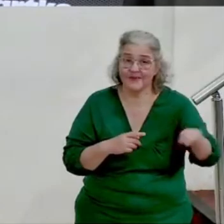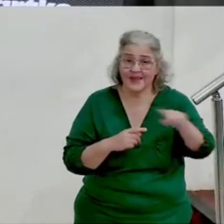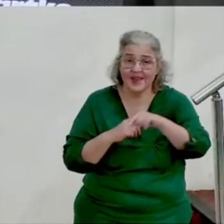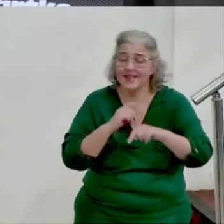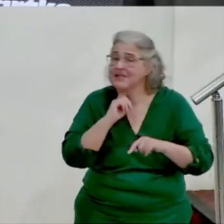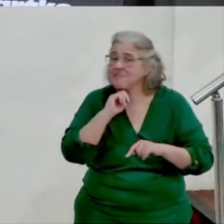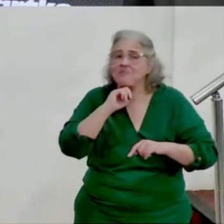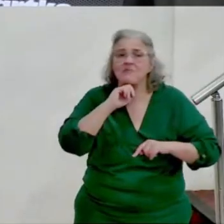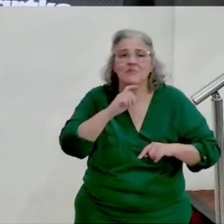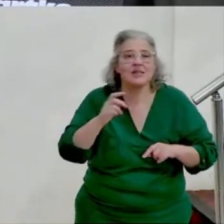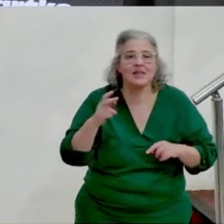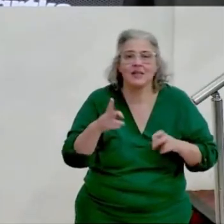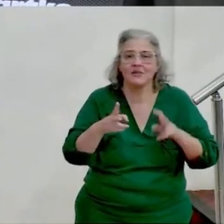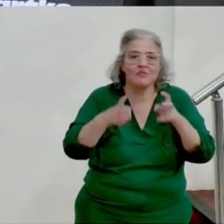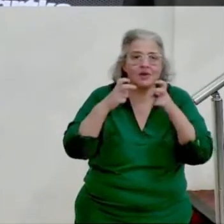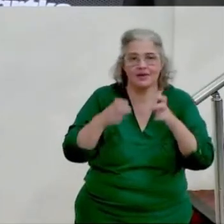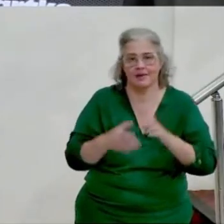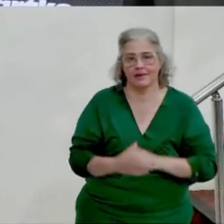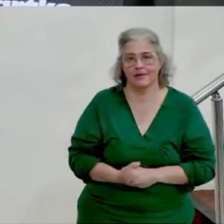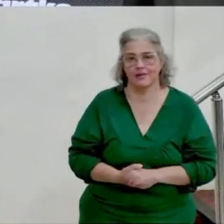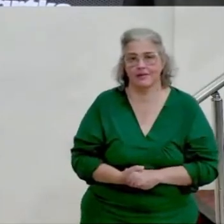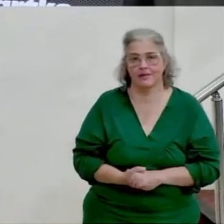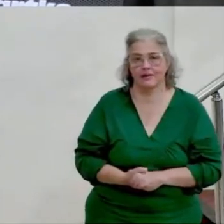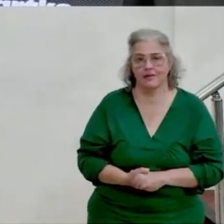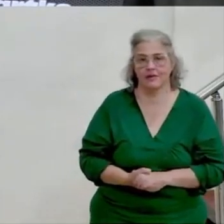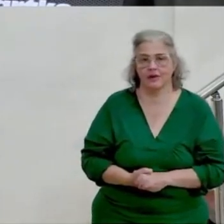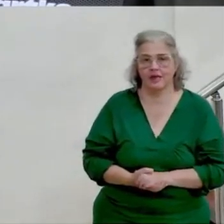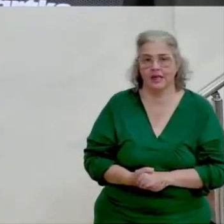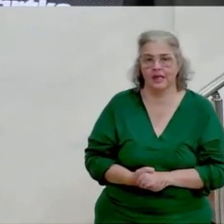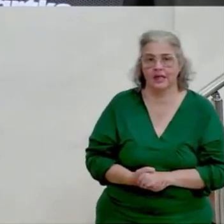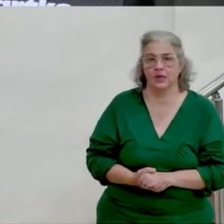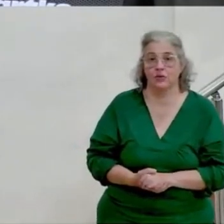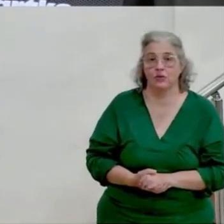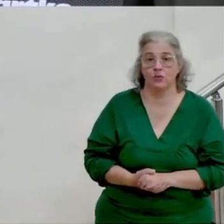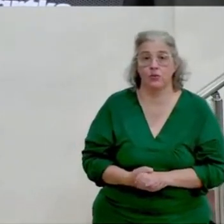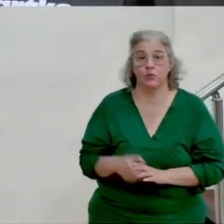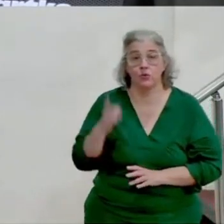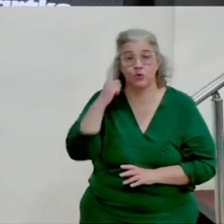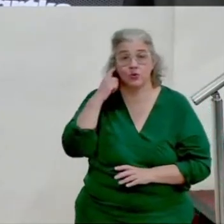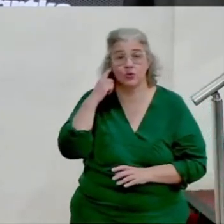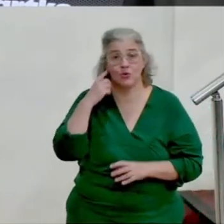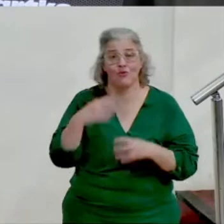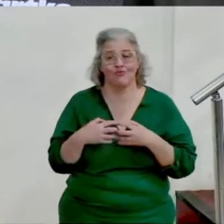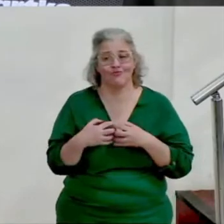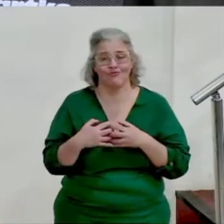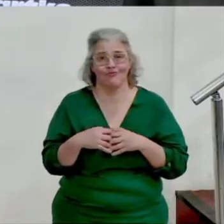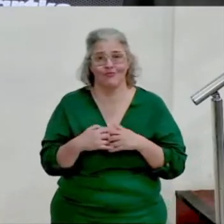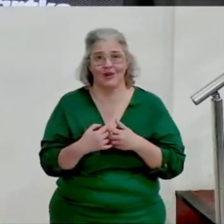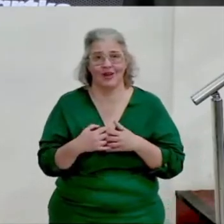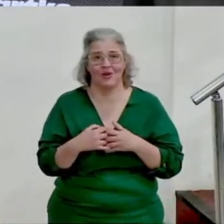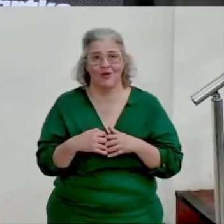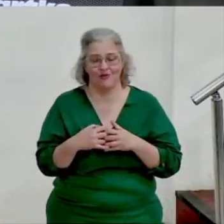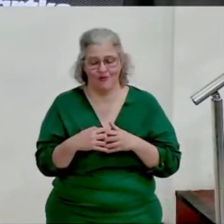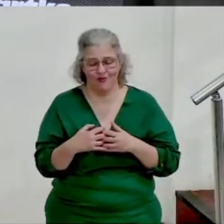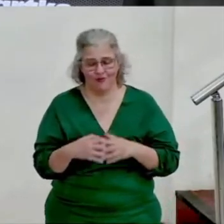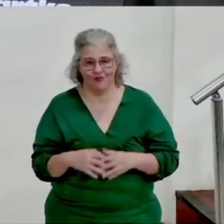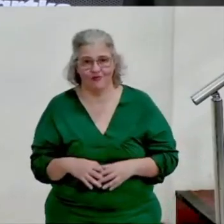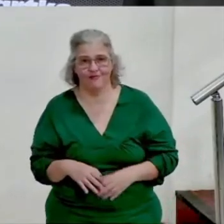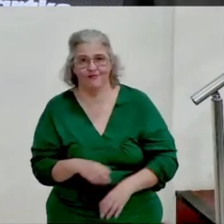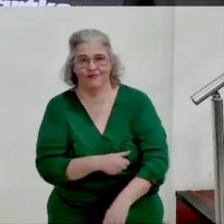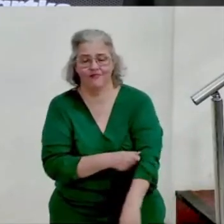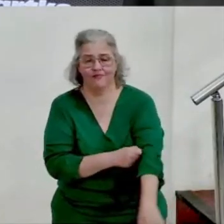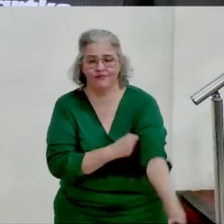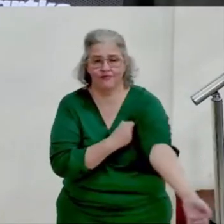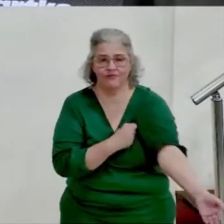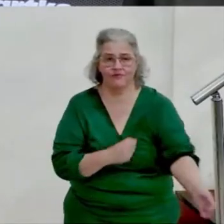Senhor é tão secreto, que o próprio Jesus chegou a dizer sobre ele neste mesmo sermão: